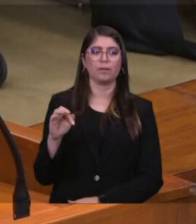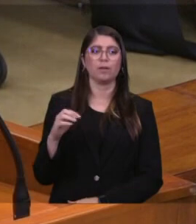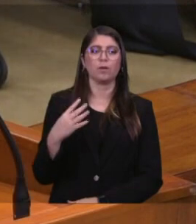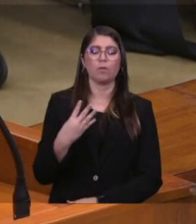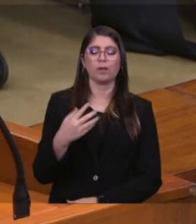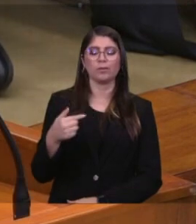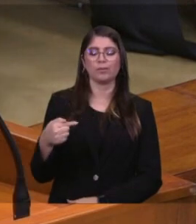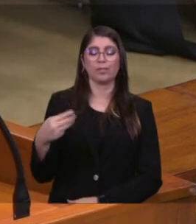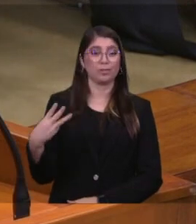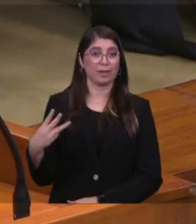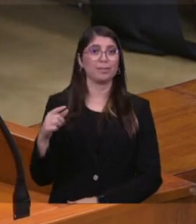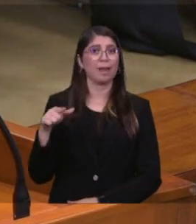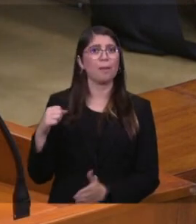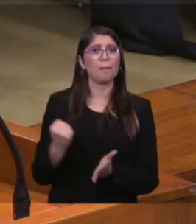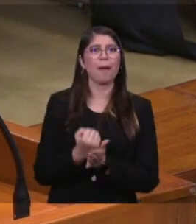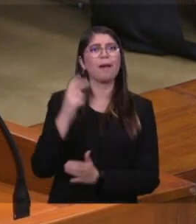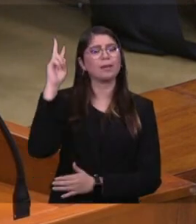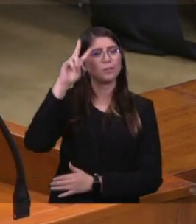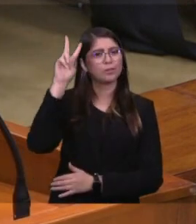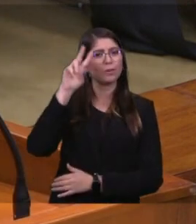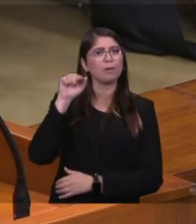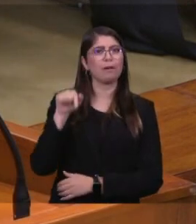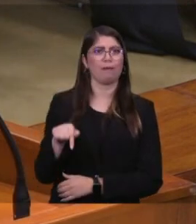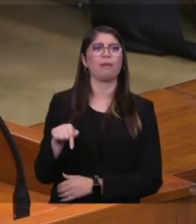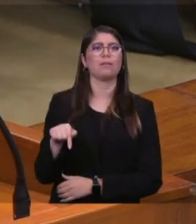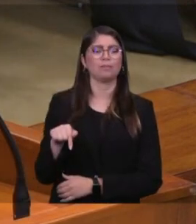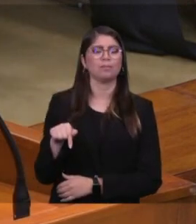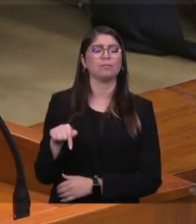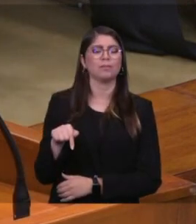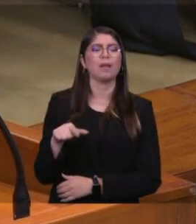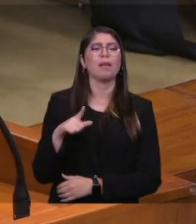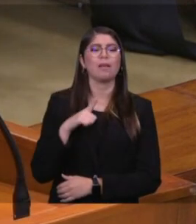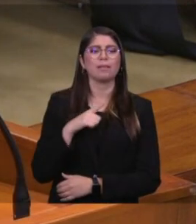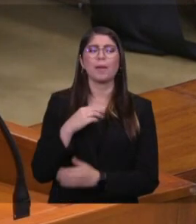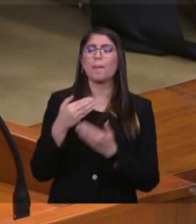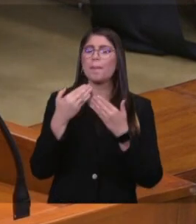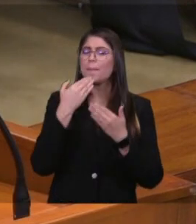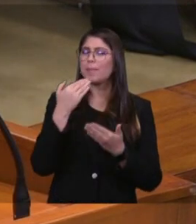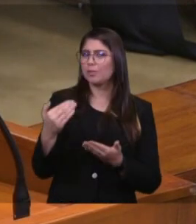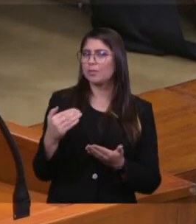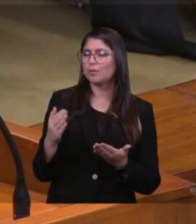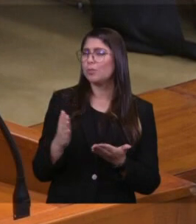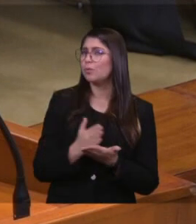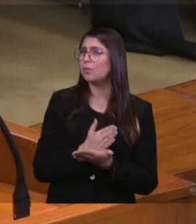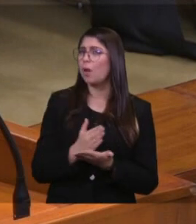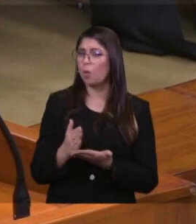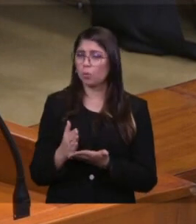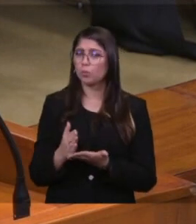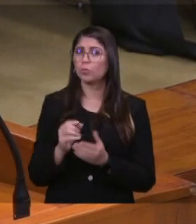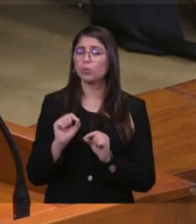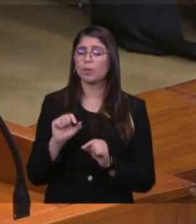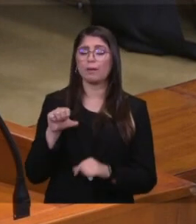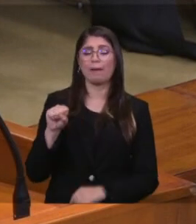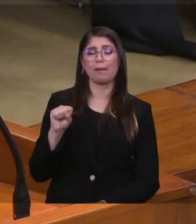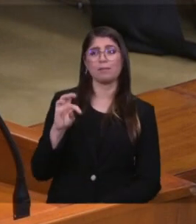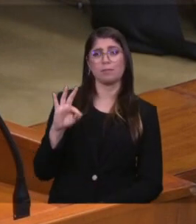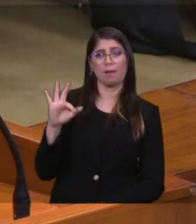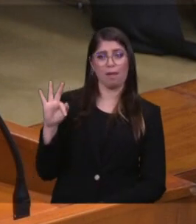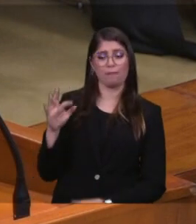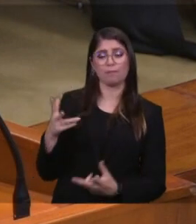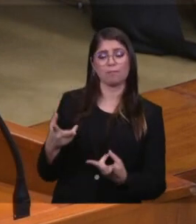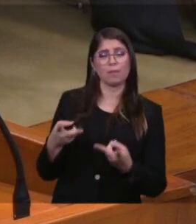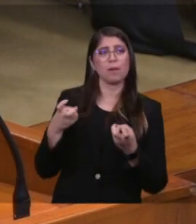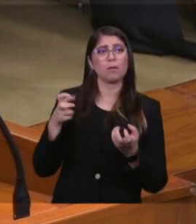histórica. Essa ADPF formula alguns pedidos no sentido de que esta Corte